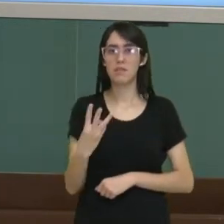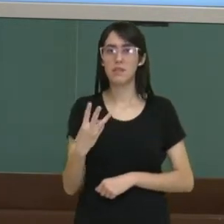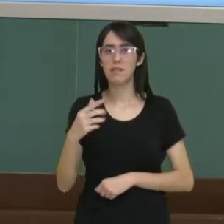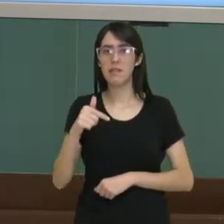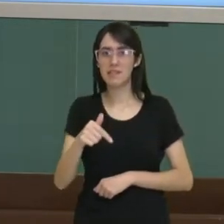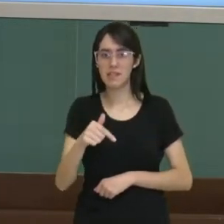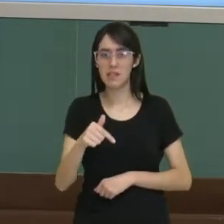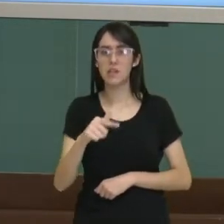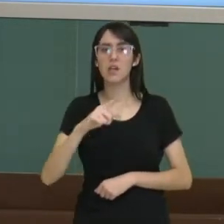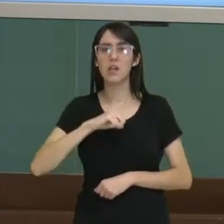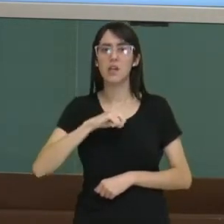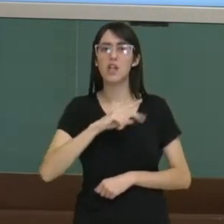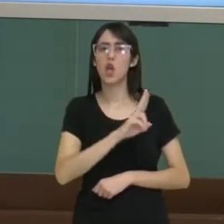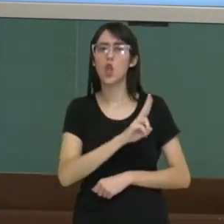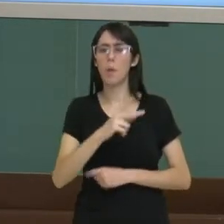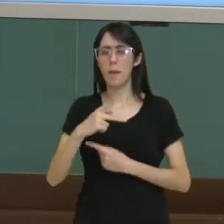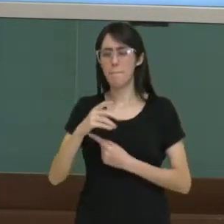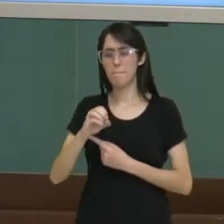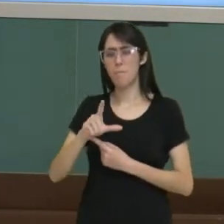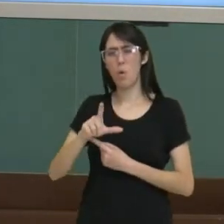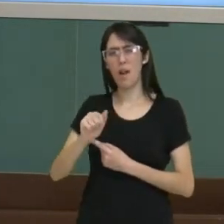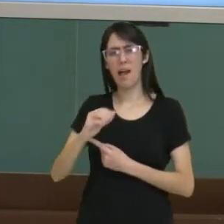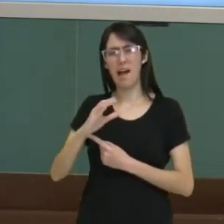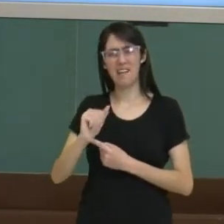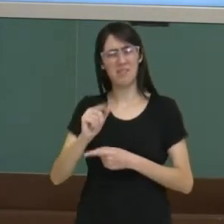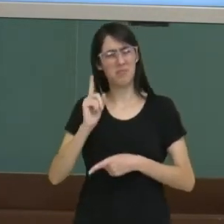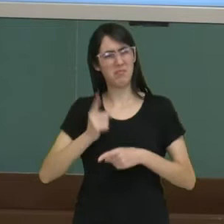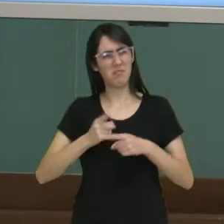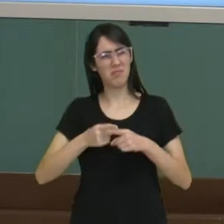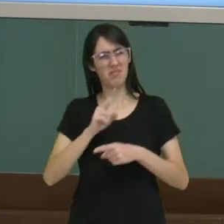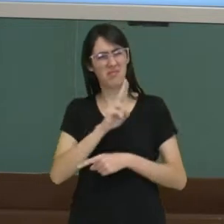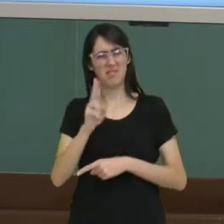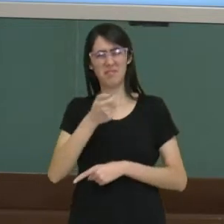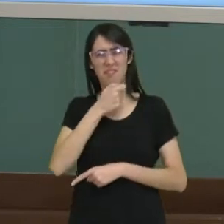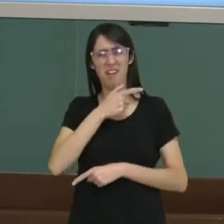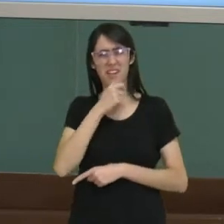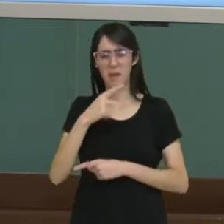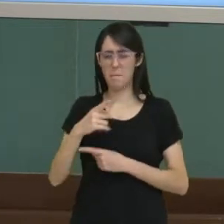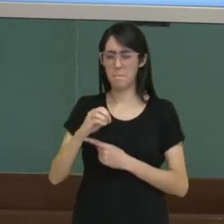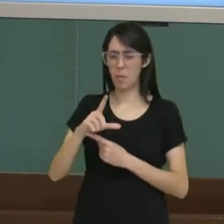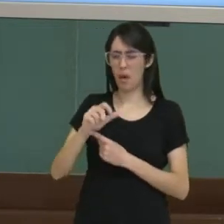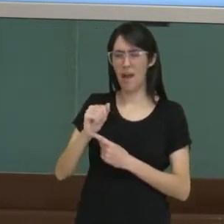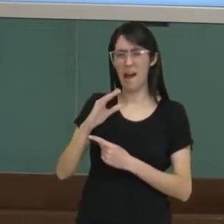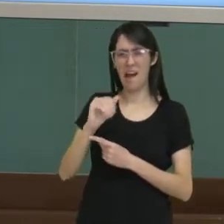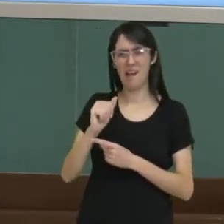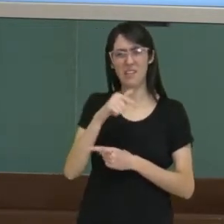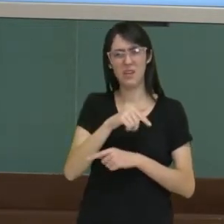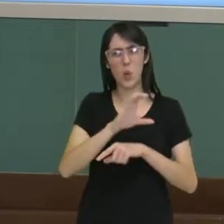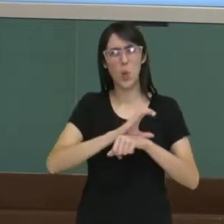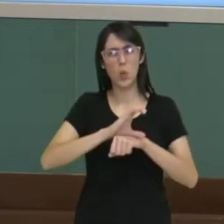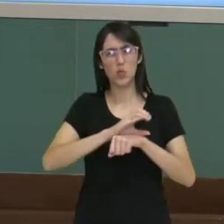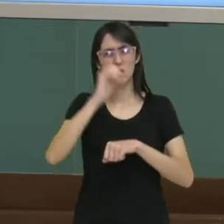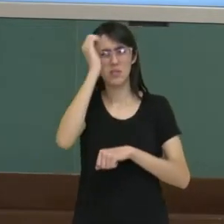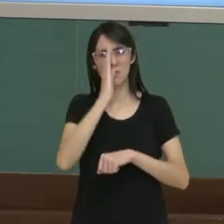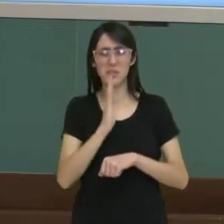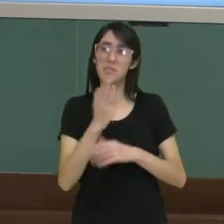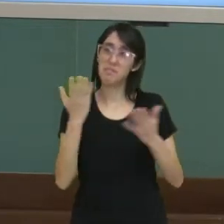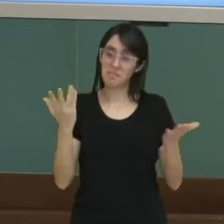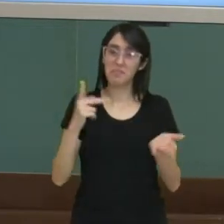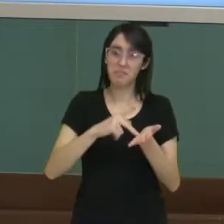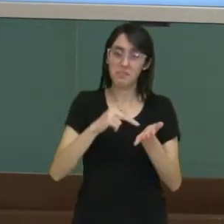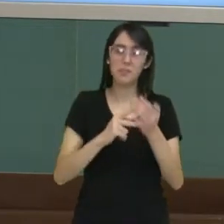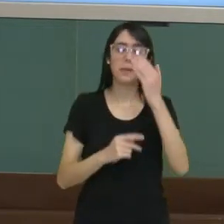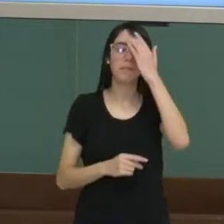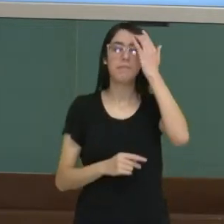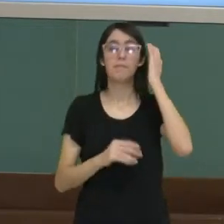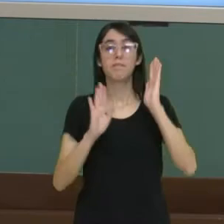1937, chamada de Polaca? Por que será esse nome, professor? Polaca? Que engraçado esse nome para uma Constituição, né? Realmente, pessoal,